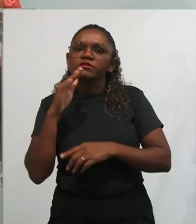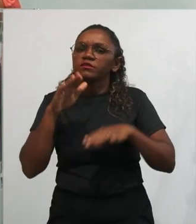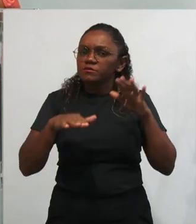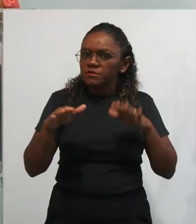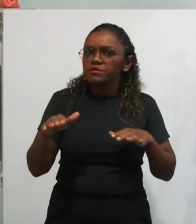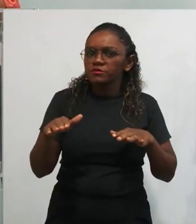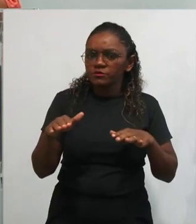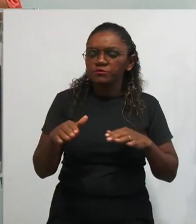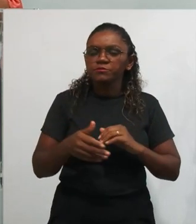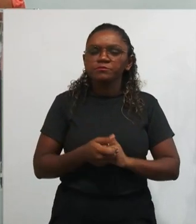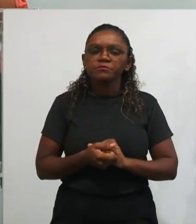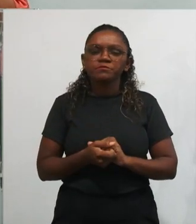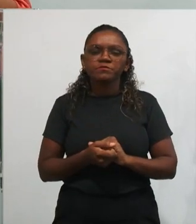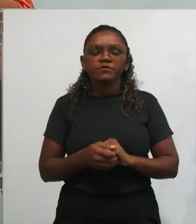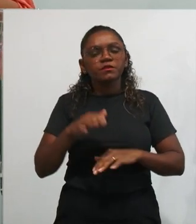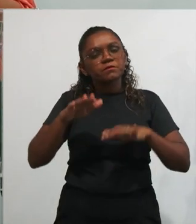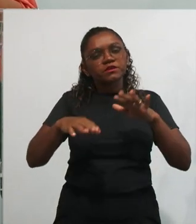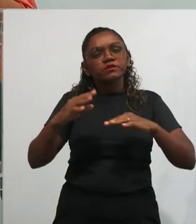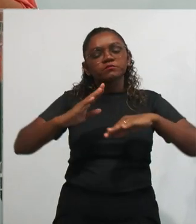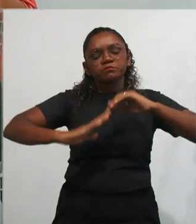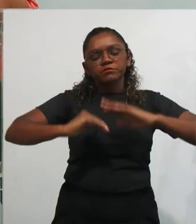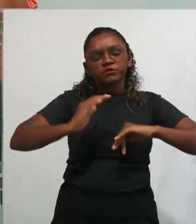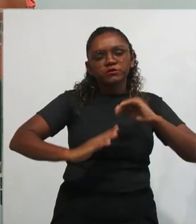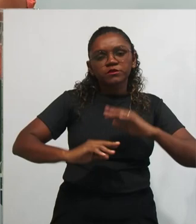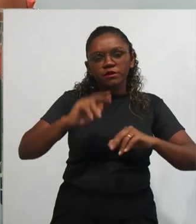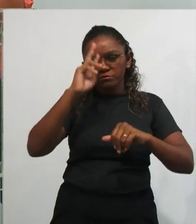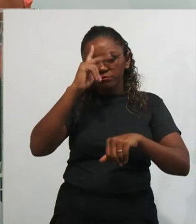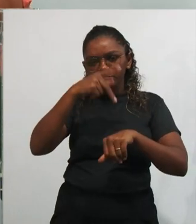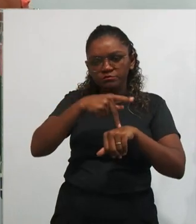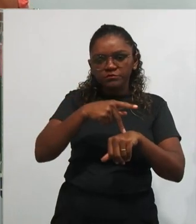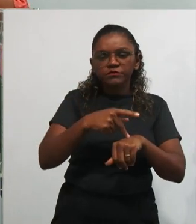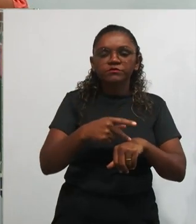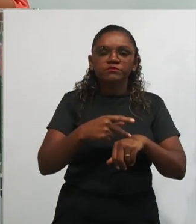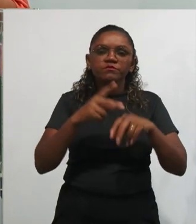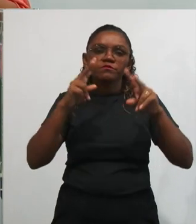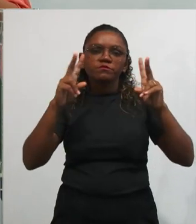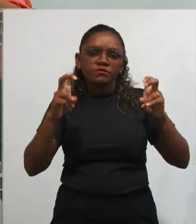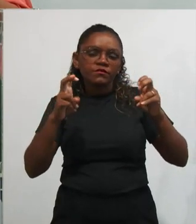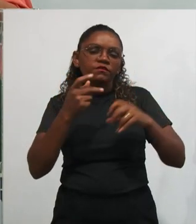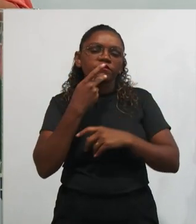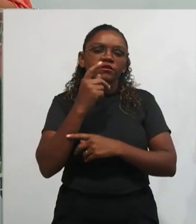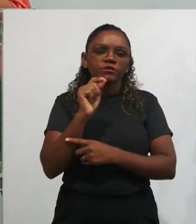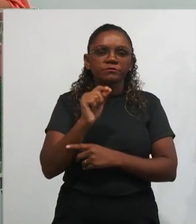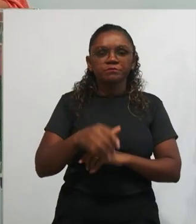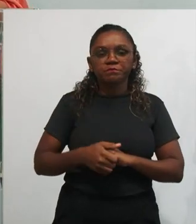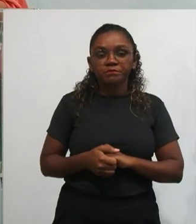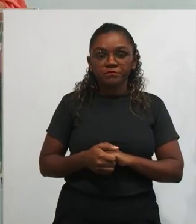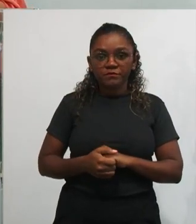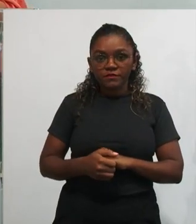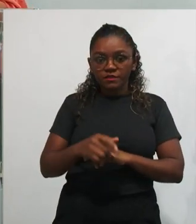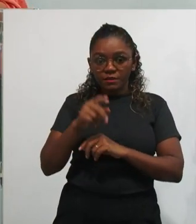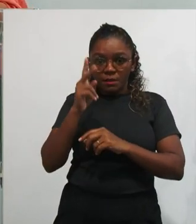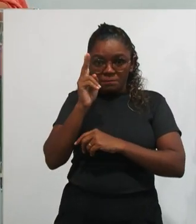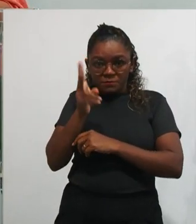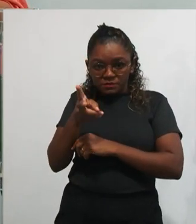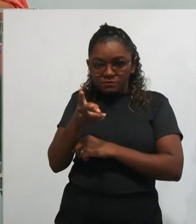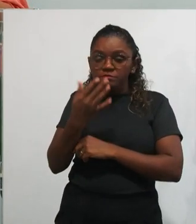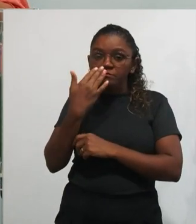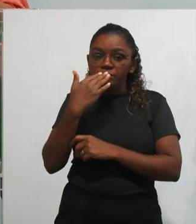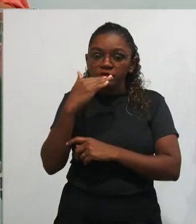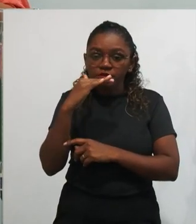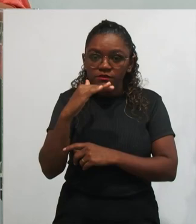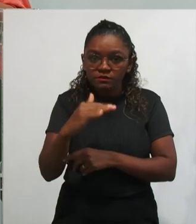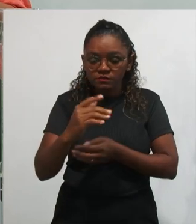ah segundo os especialistas a disgrafia ela é a única que quando a criança pega o lápis e